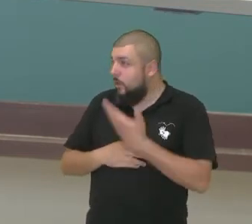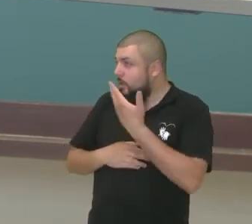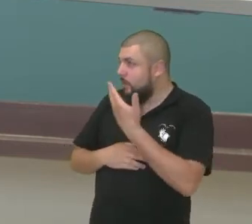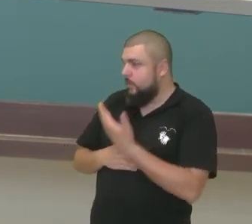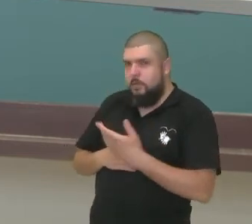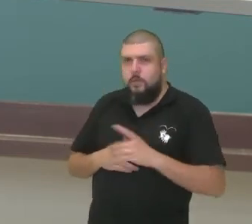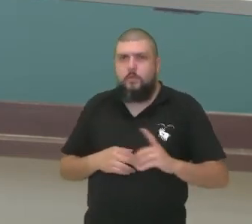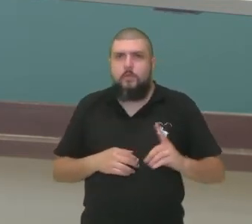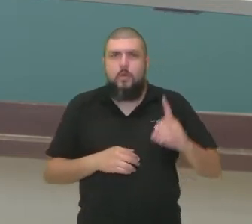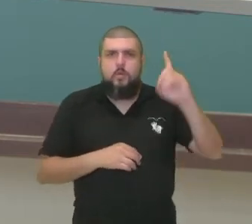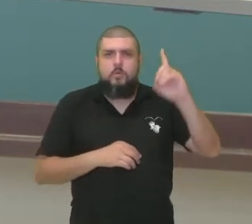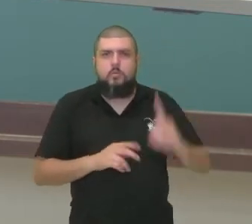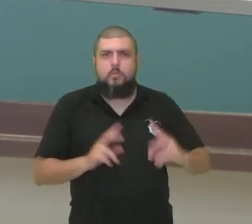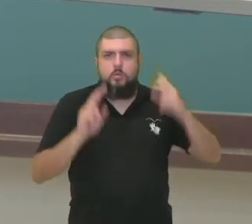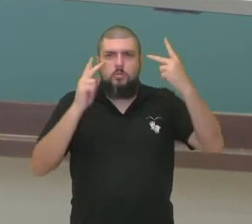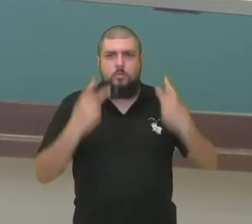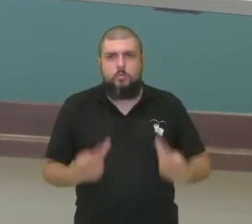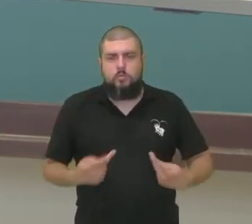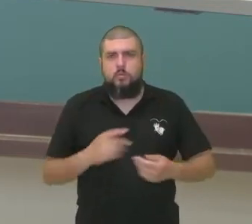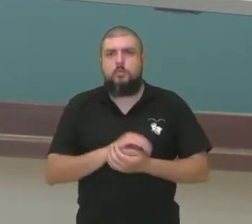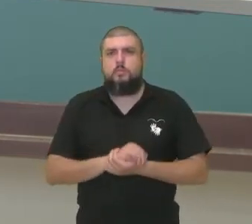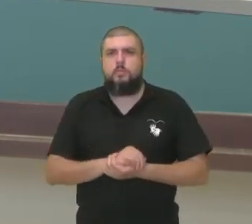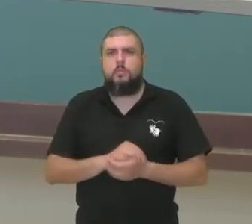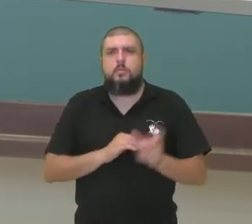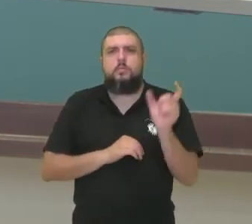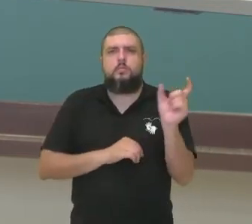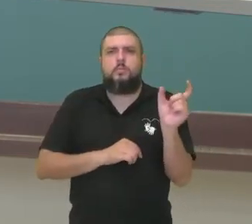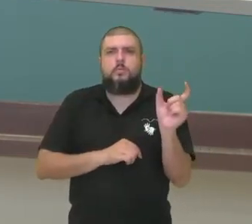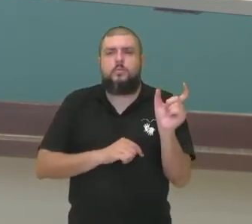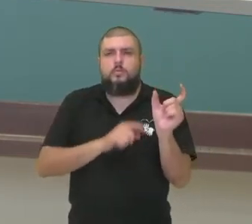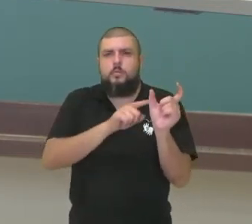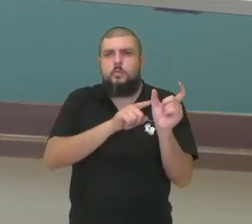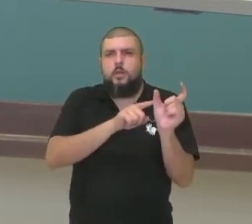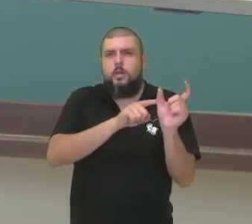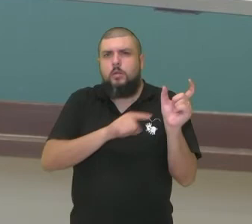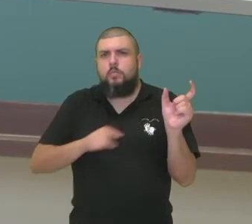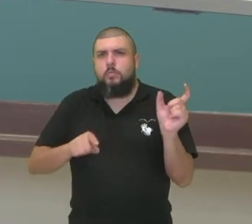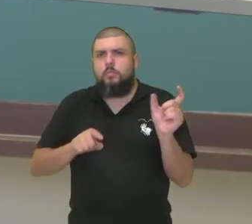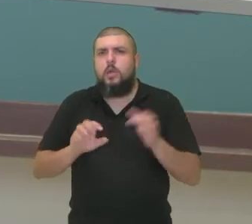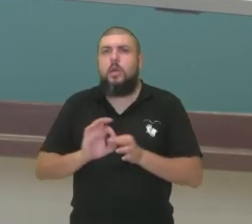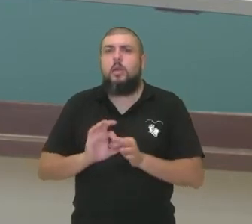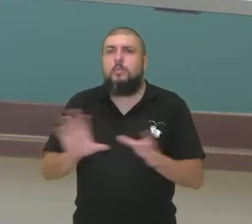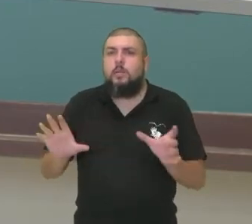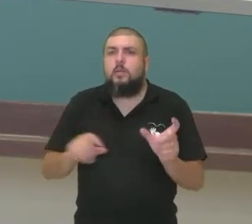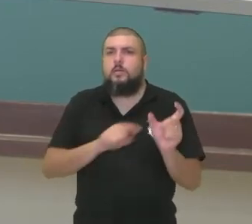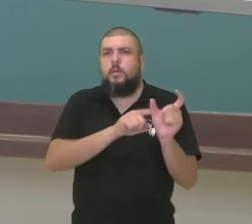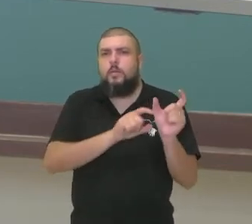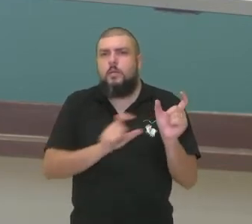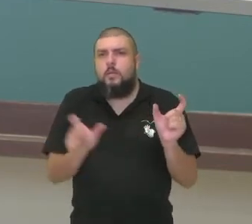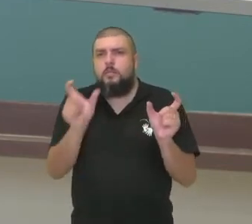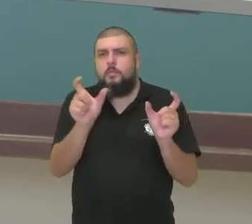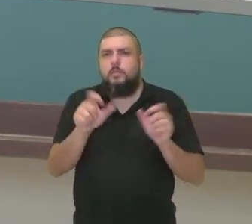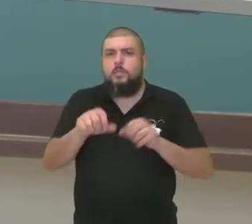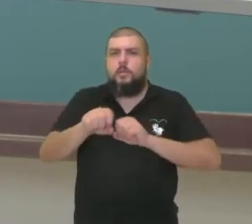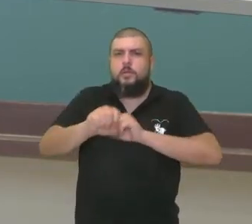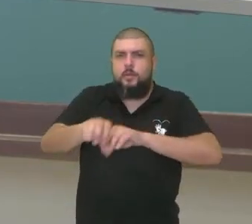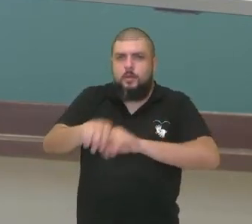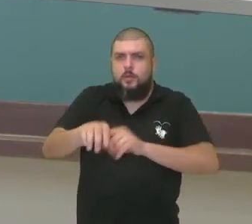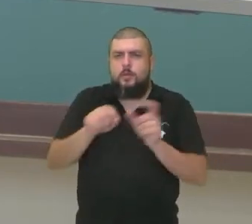tivesse feito esse mapa mental, colocaria no centro direitos humanos, e aí, liberdade, educação,